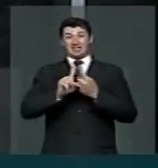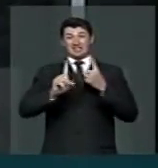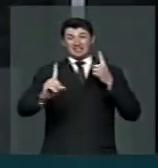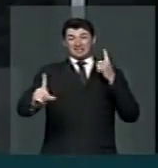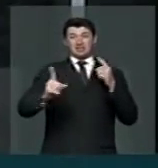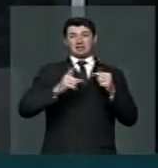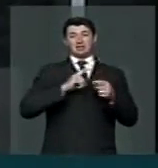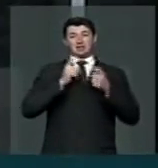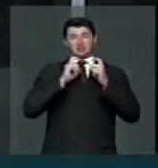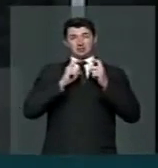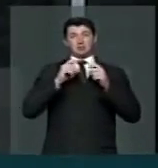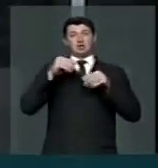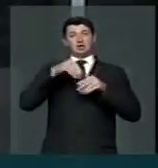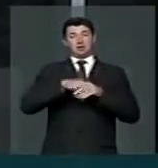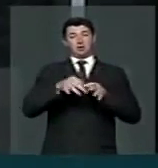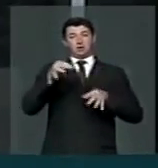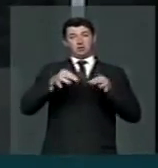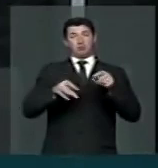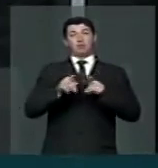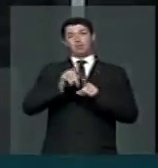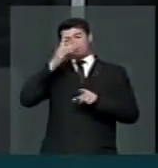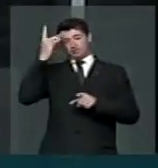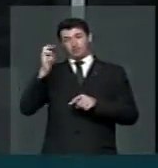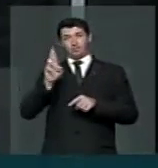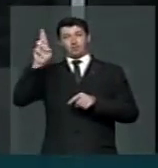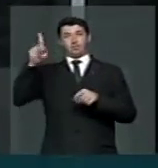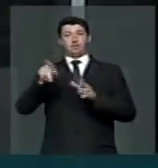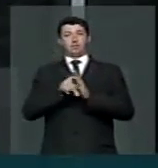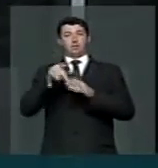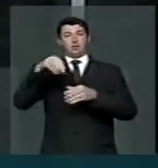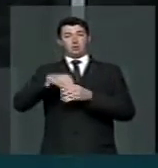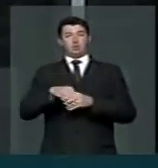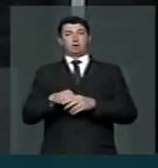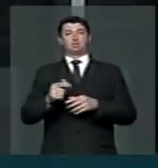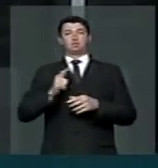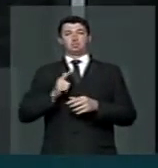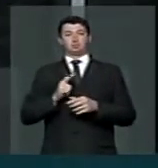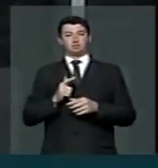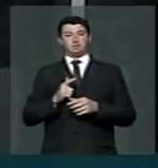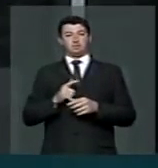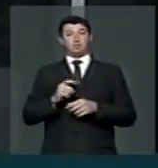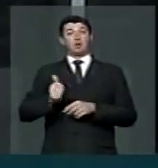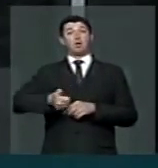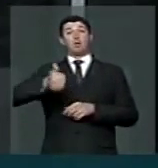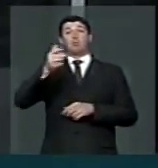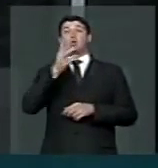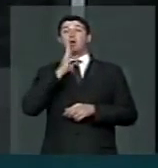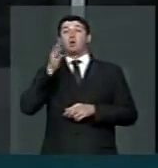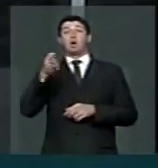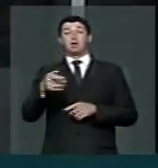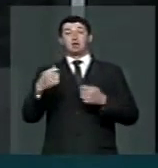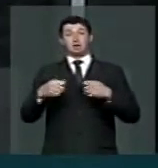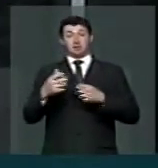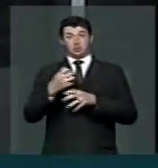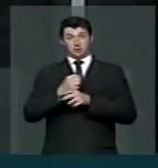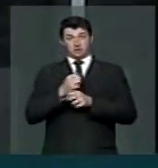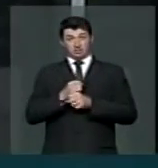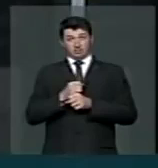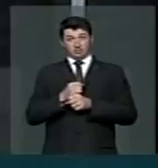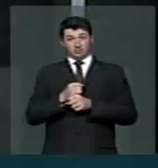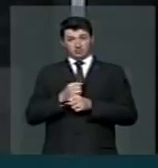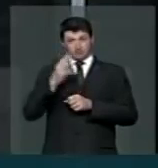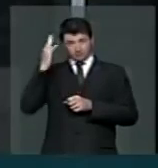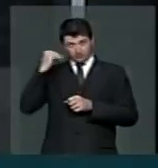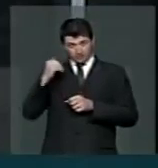entre a gestão dos tribunais e os titulares das unidades geridas, quem melhor conhece as necessidades orçamentárias de